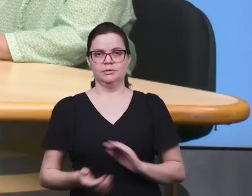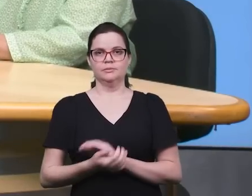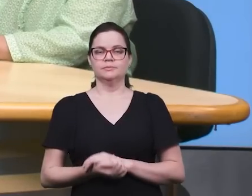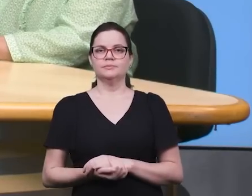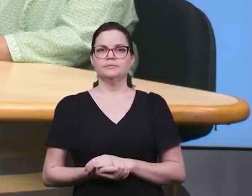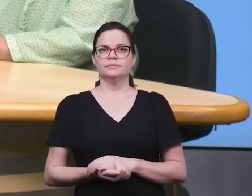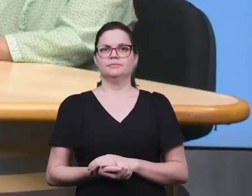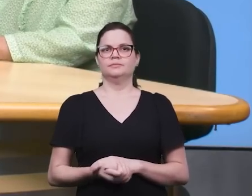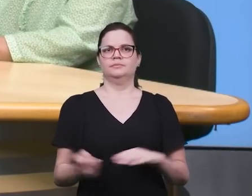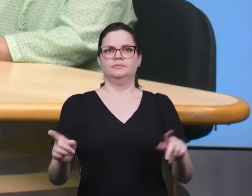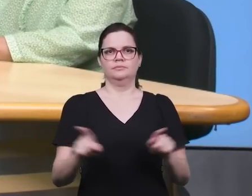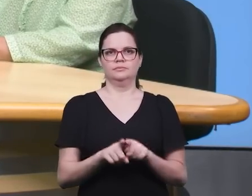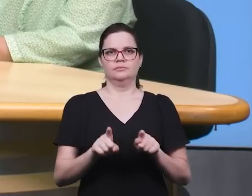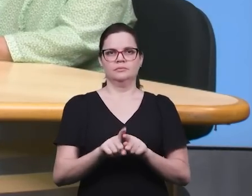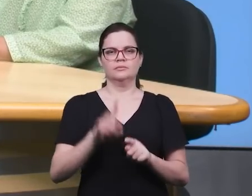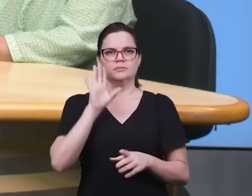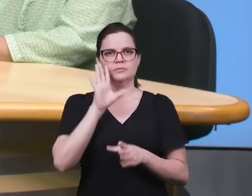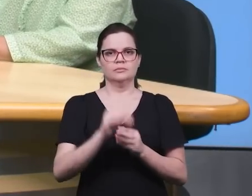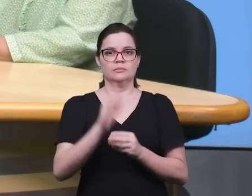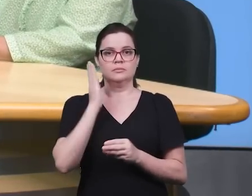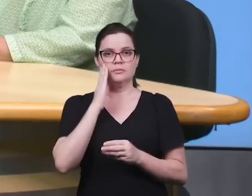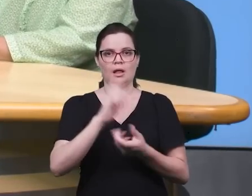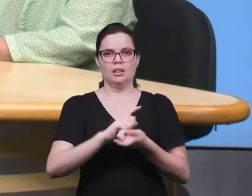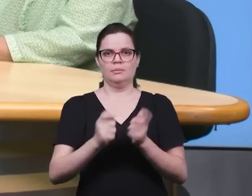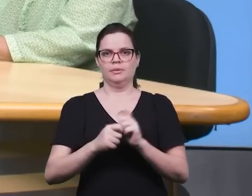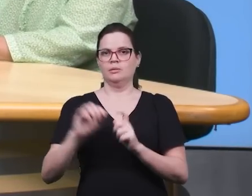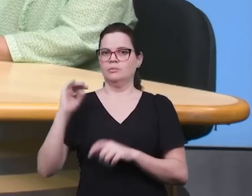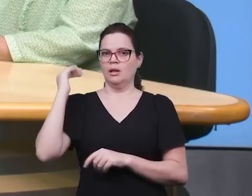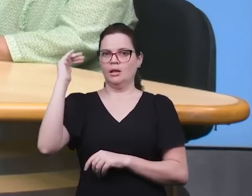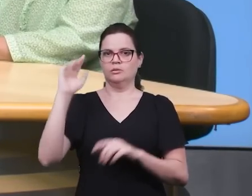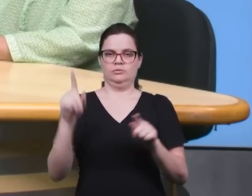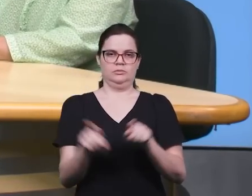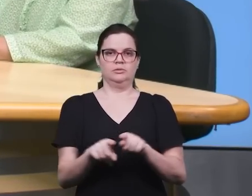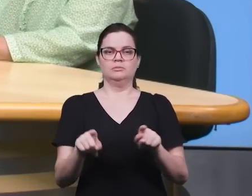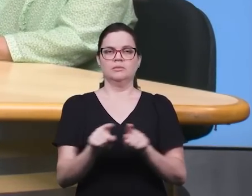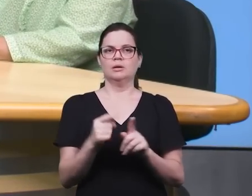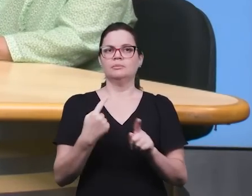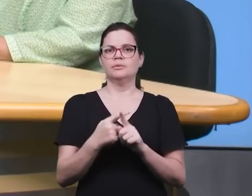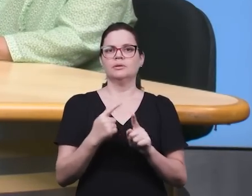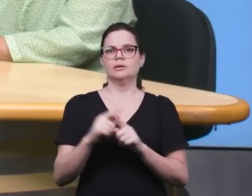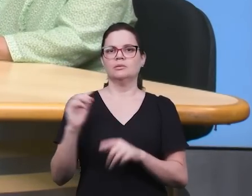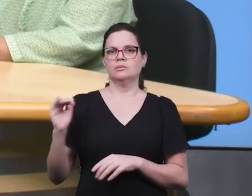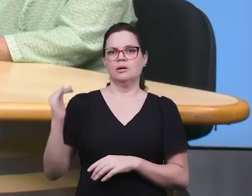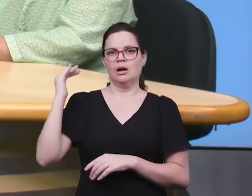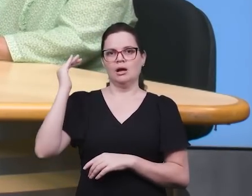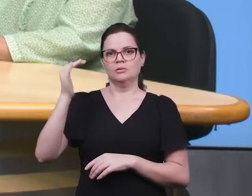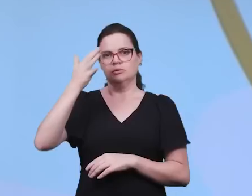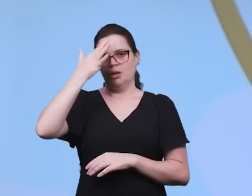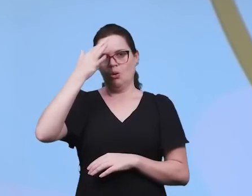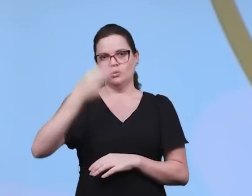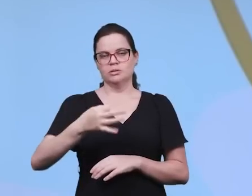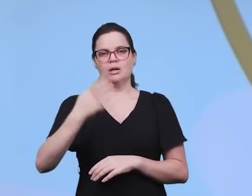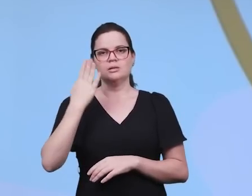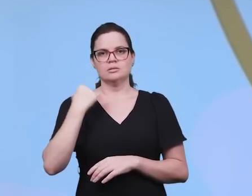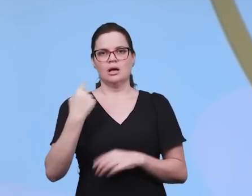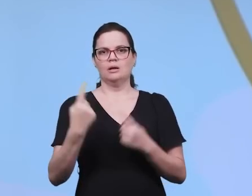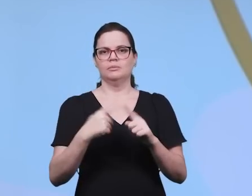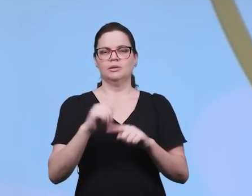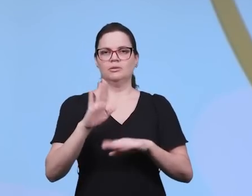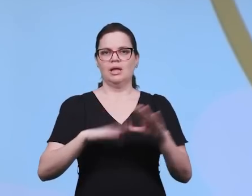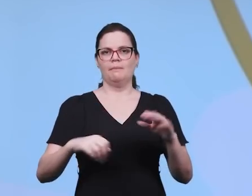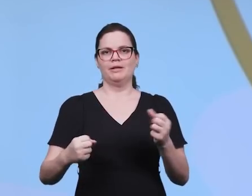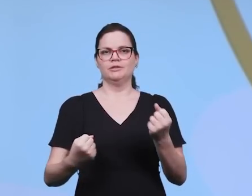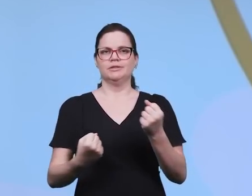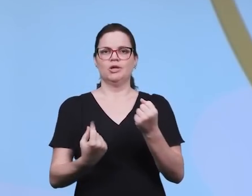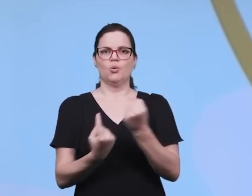nós temos, inclusive, isso já adaptados para os adultos, levando em consideração, obviamente, o que o adulto tem um maior nível de consciência, dependendo do